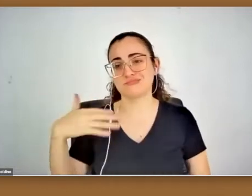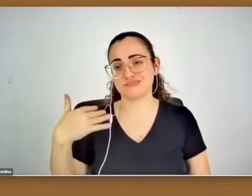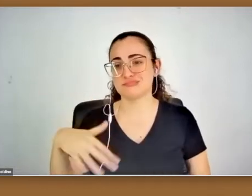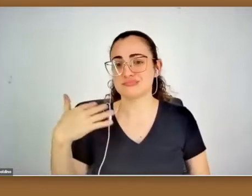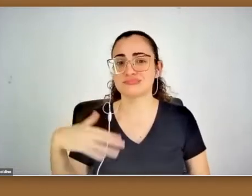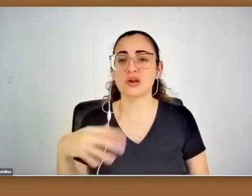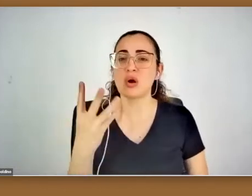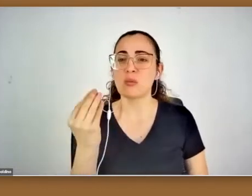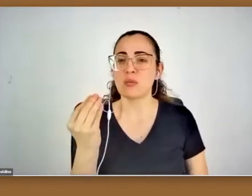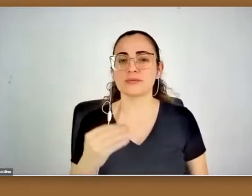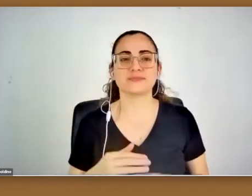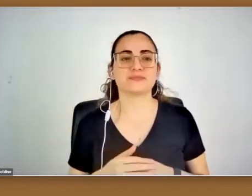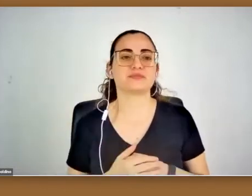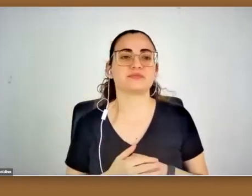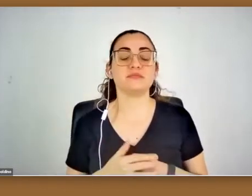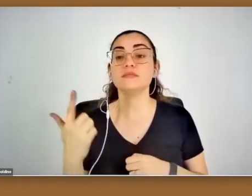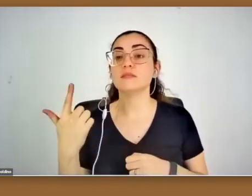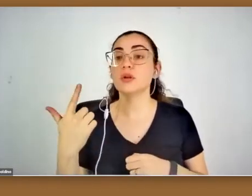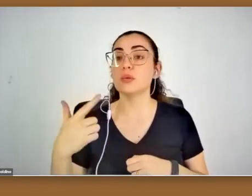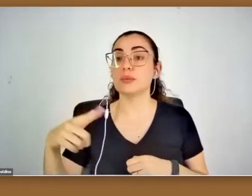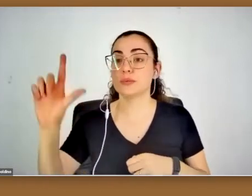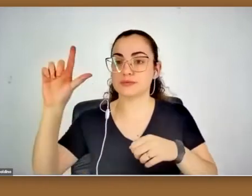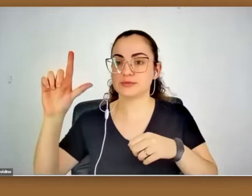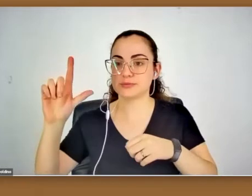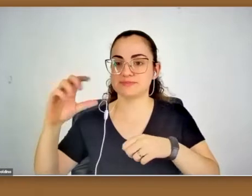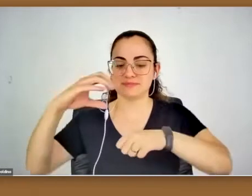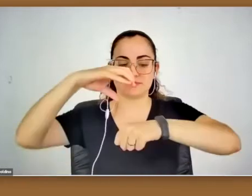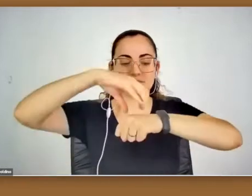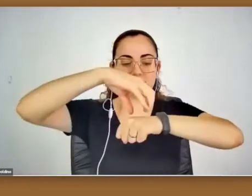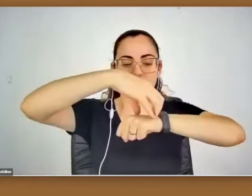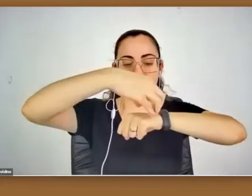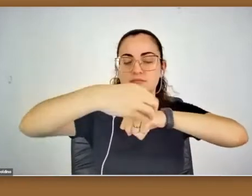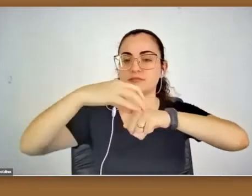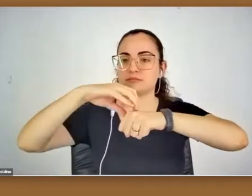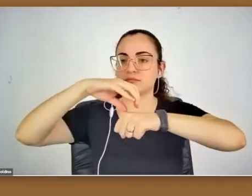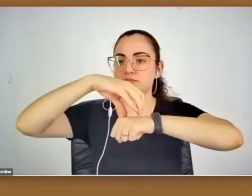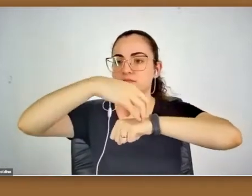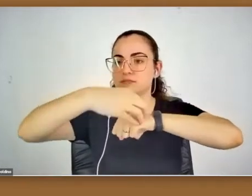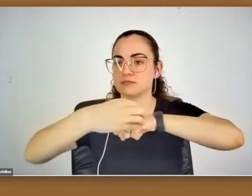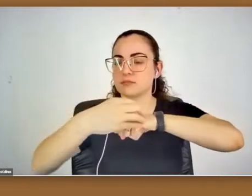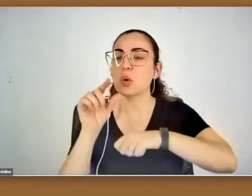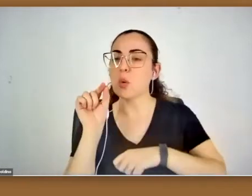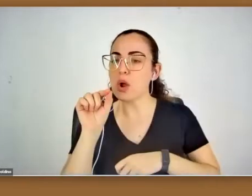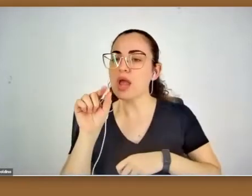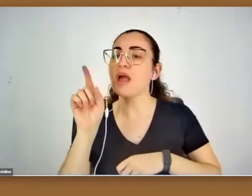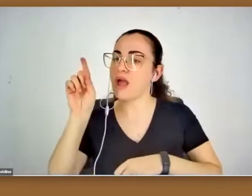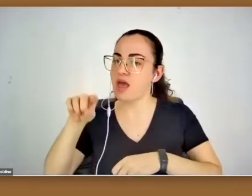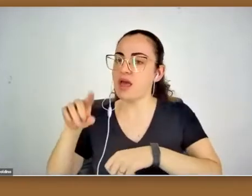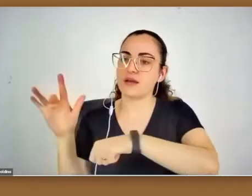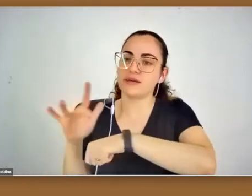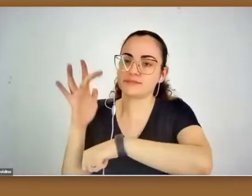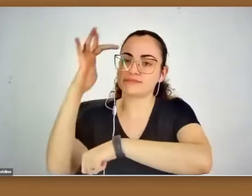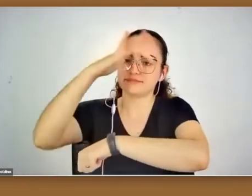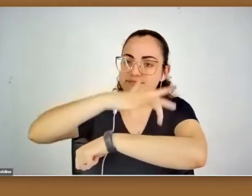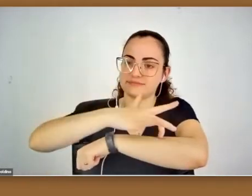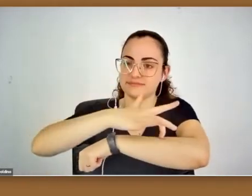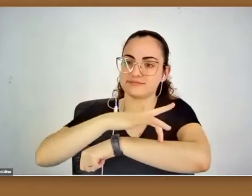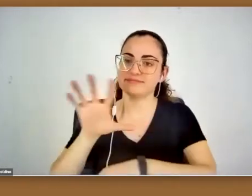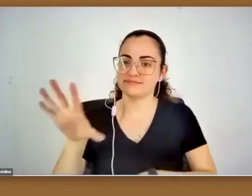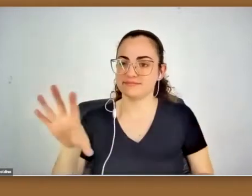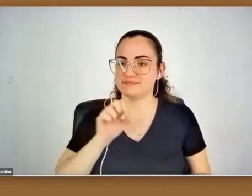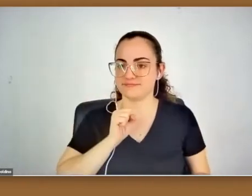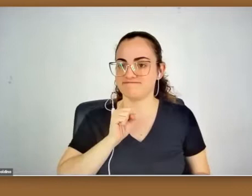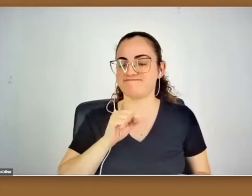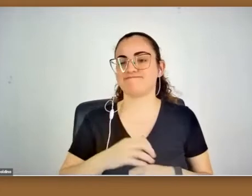Chikungunya, novamente, é uma doença transmitida pelo Aedes aegypti aqui no Brasil. Então, ela vai seguir o mesmo padrão, né? Quando está mais